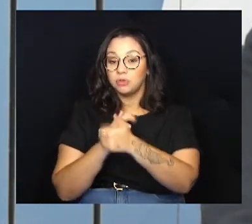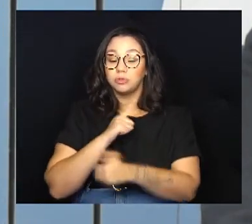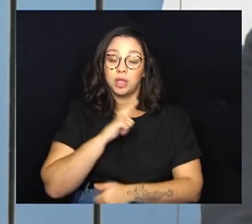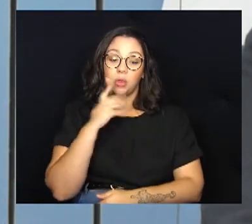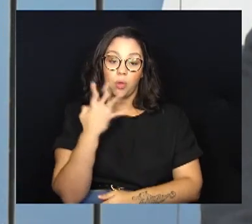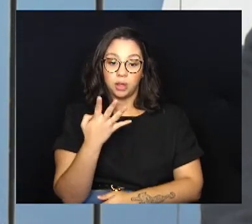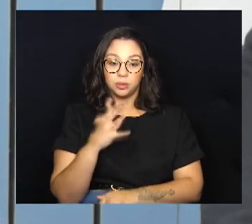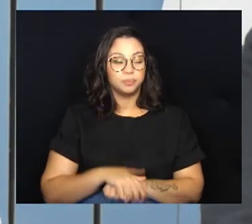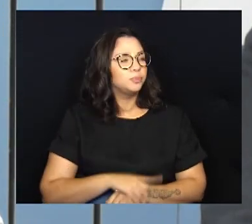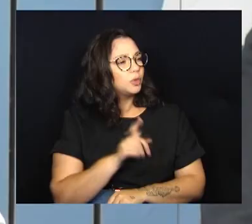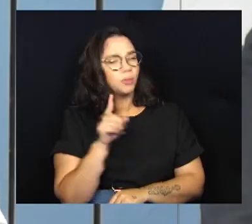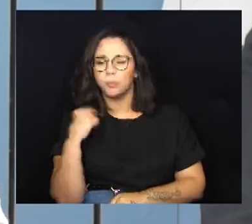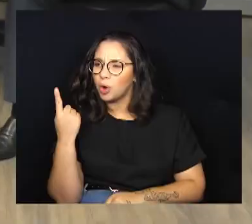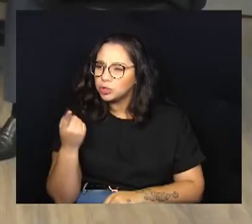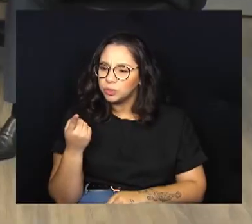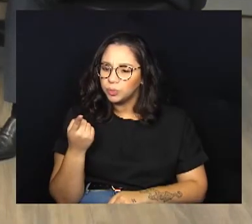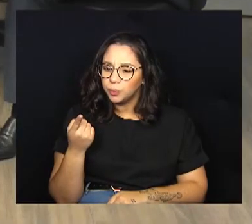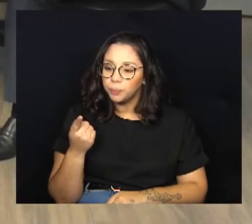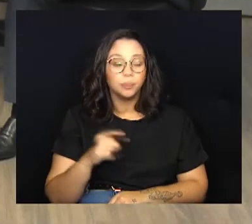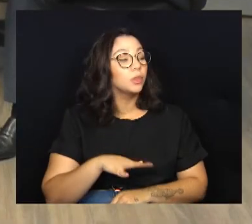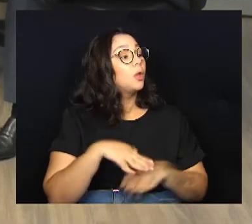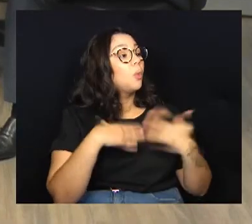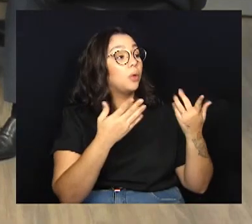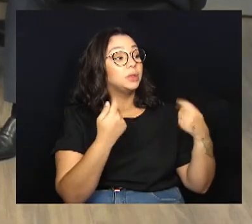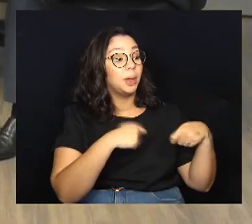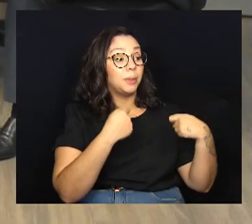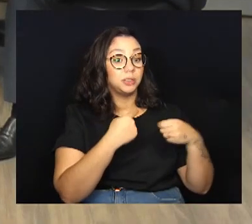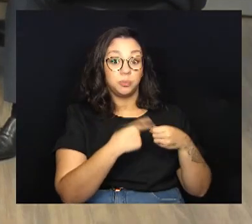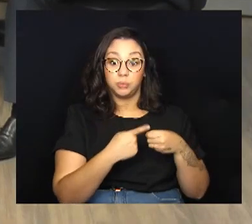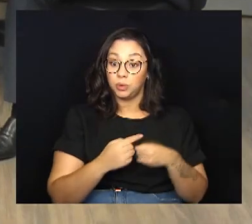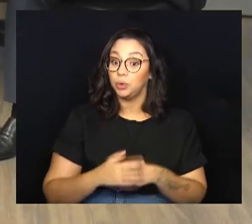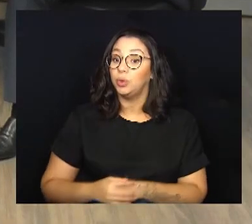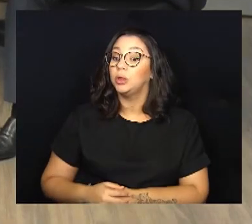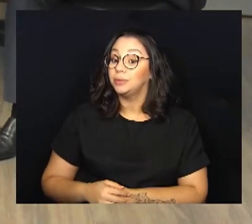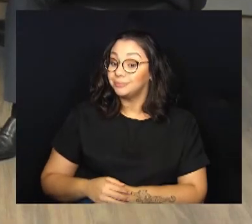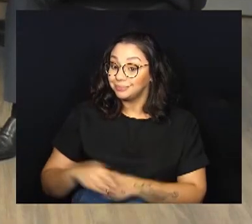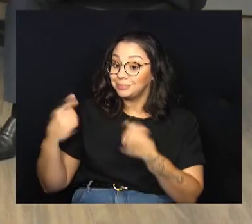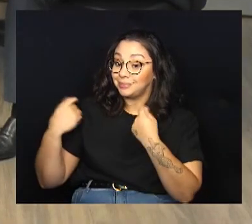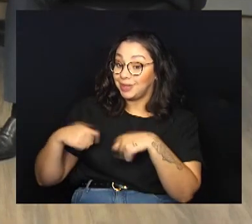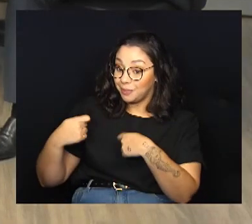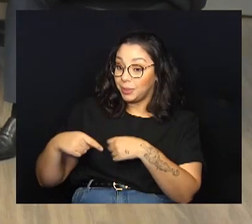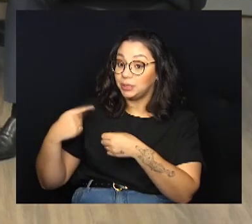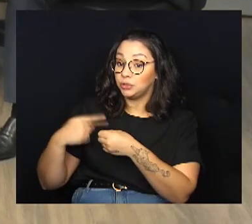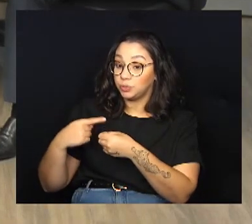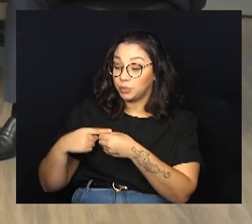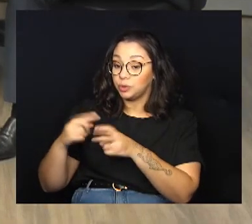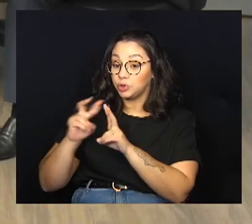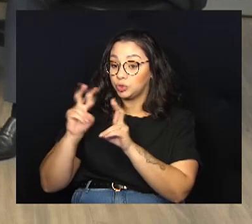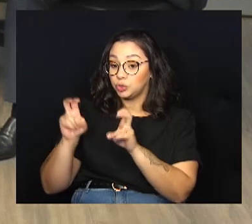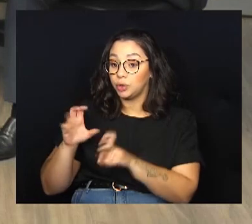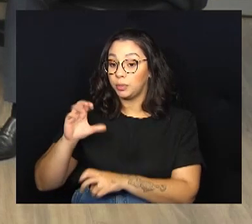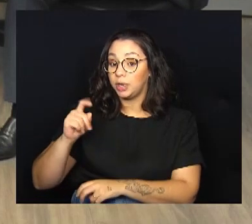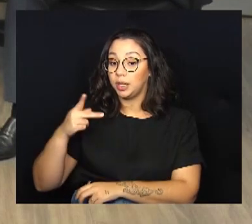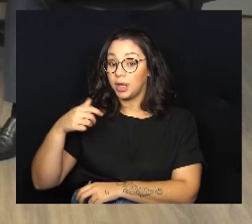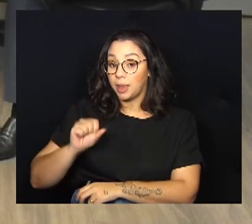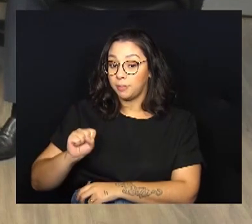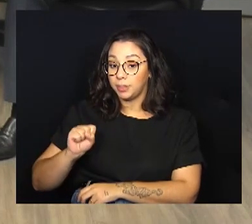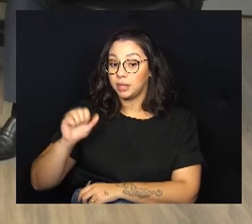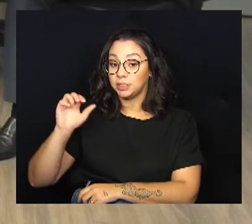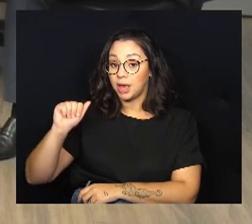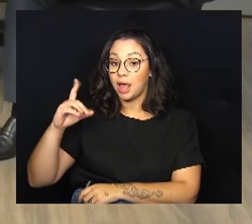e depois ela é encaminhada para a comunidade Padre Haroldo. Tá, então vamos